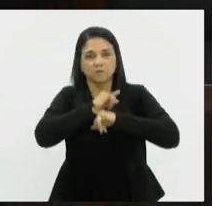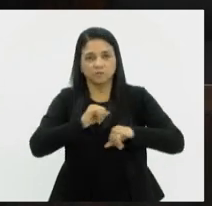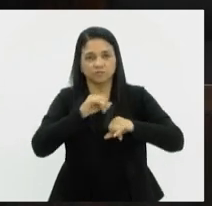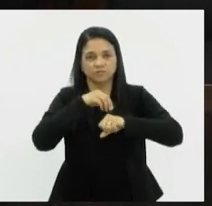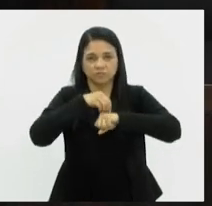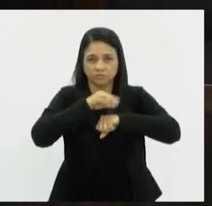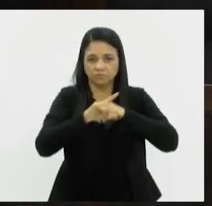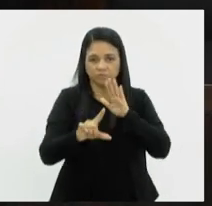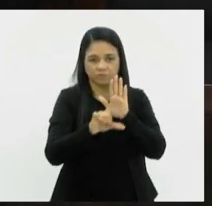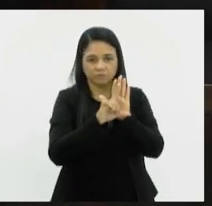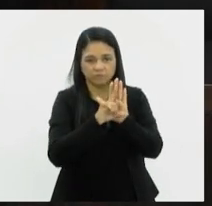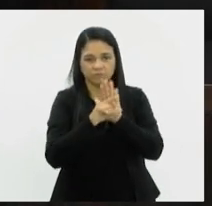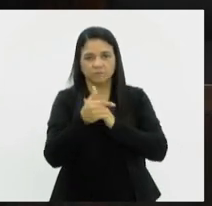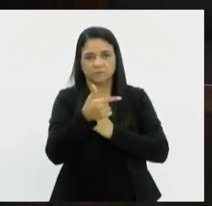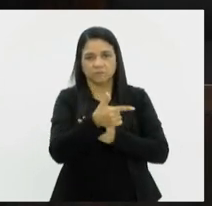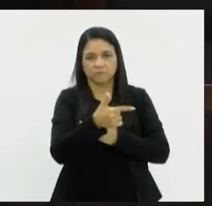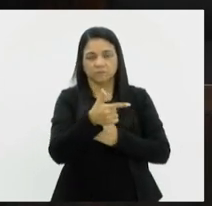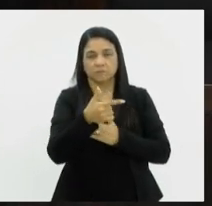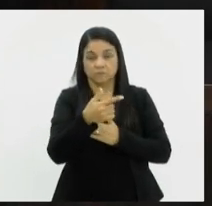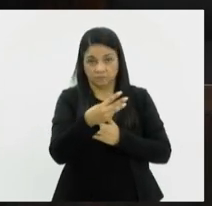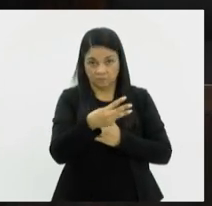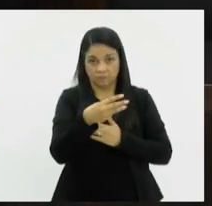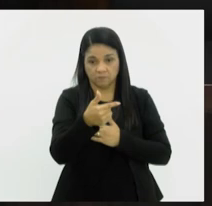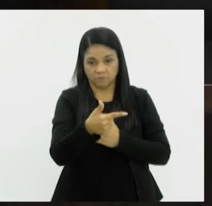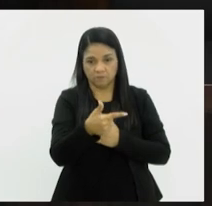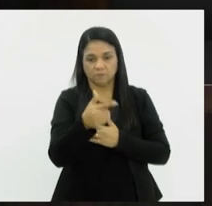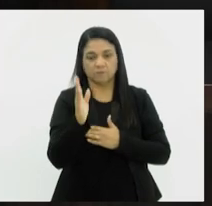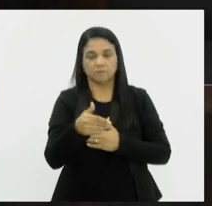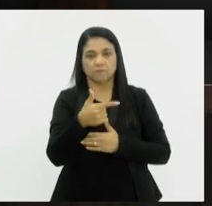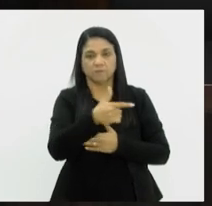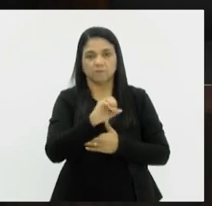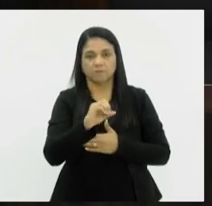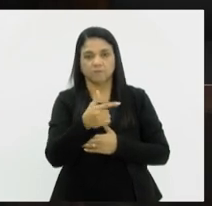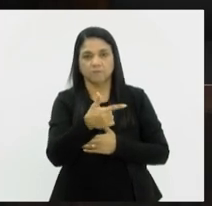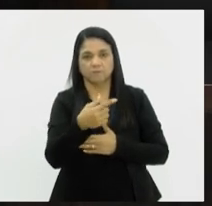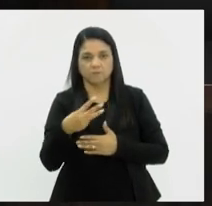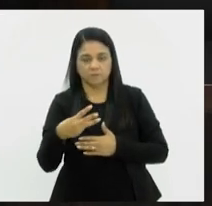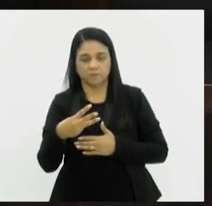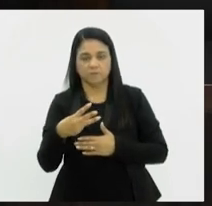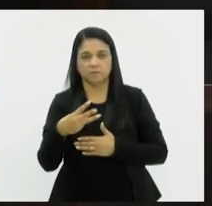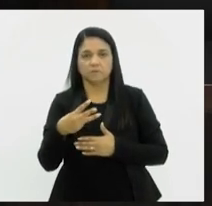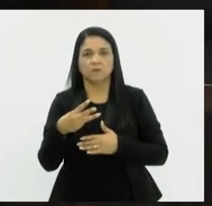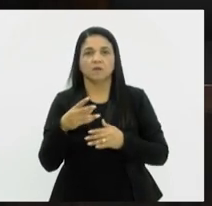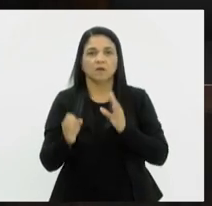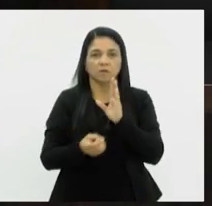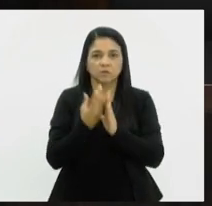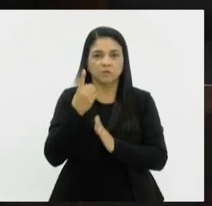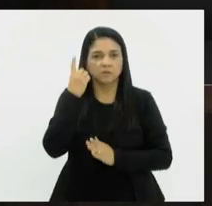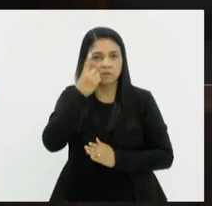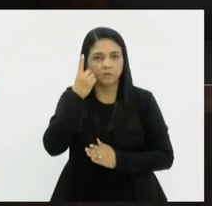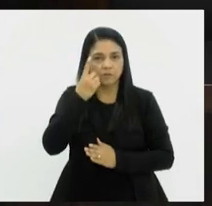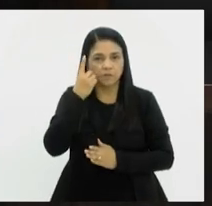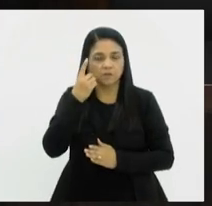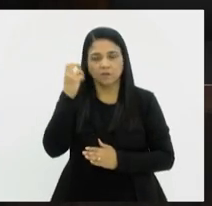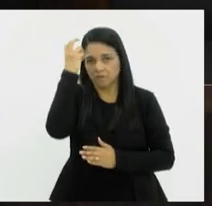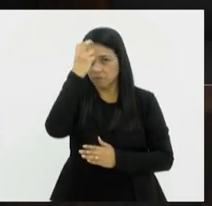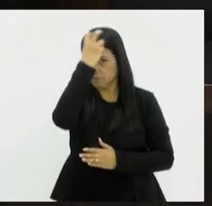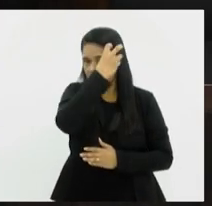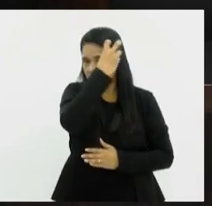Anuncio, indicação legislativa número 32 de 2023, de autoria da deputada